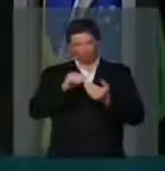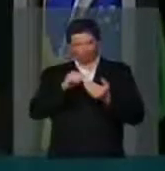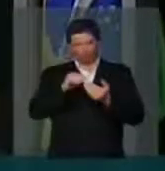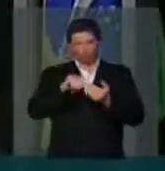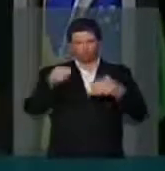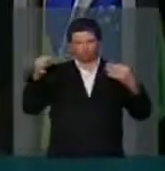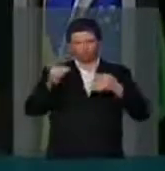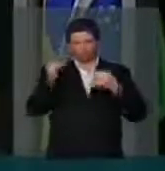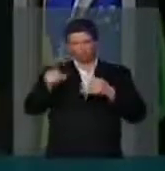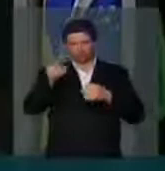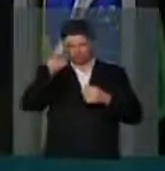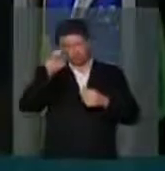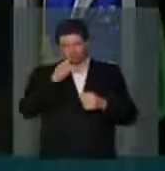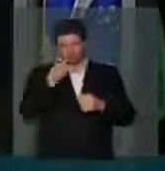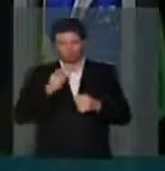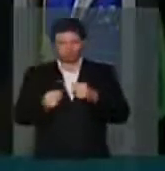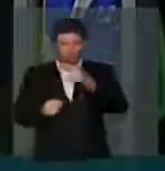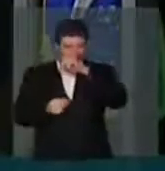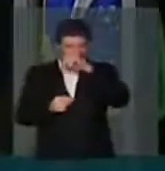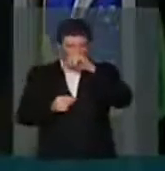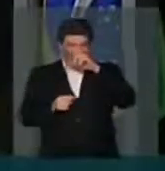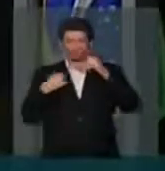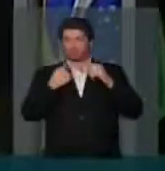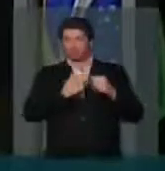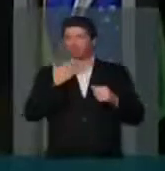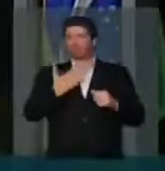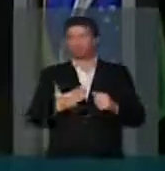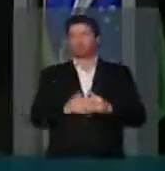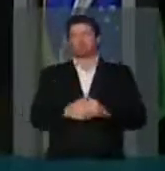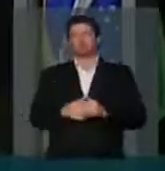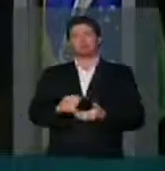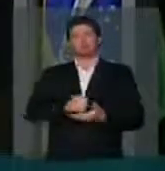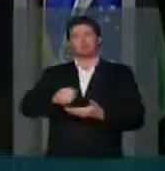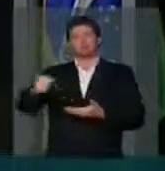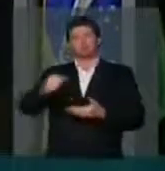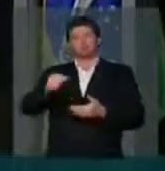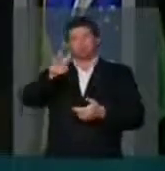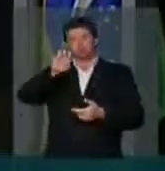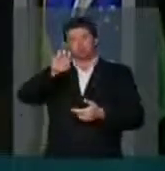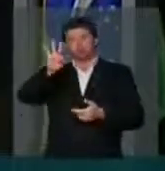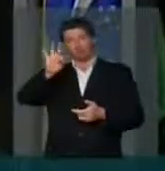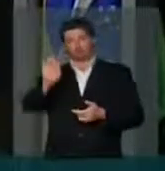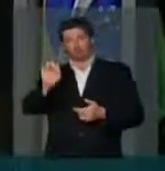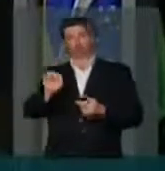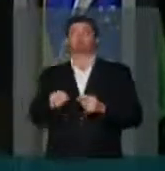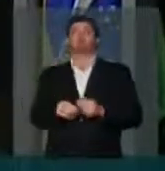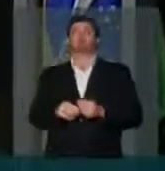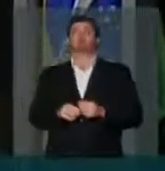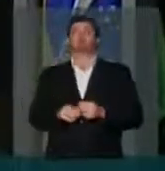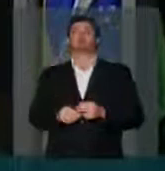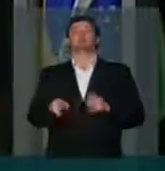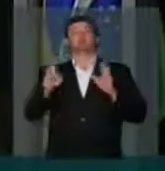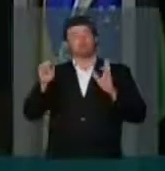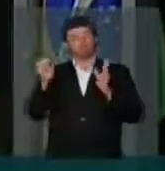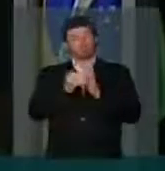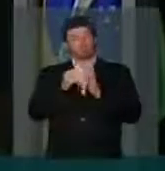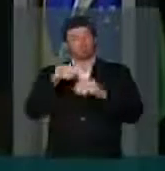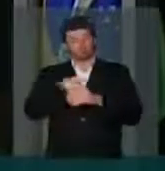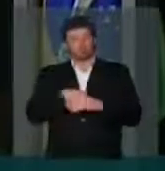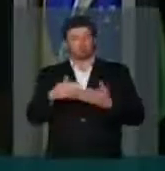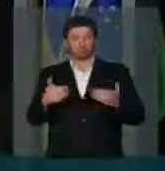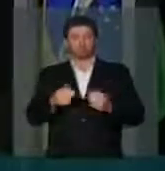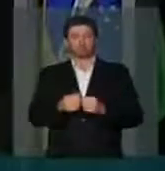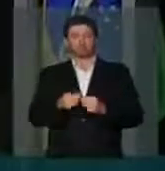Vossa Excelência. Também somos totalmente favoráveis à derrubada do veto. Esperamos que seja pautado. E daí,